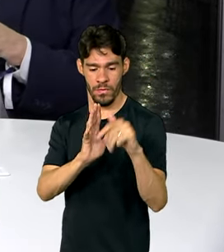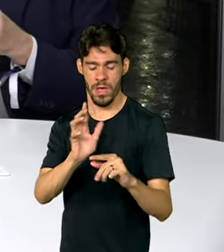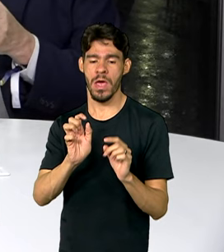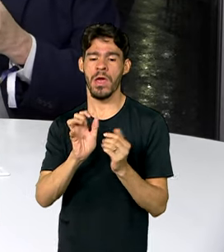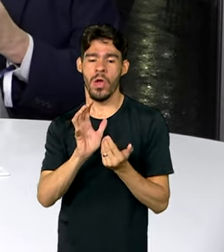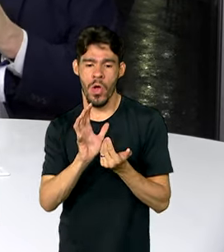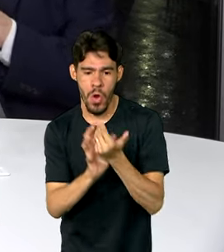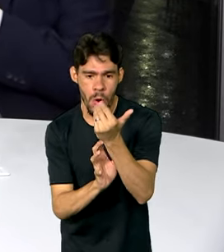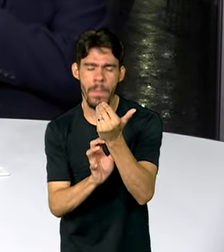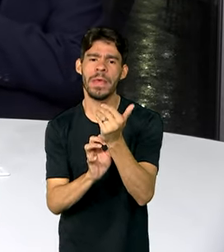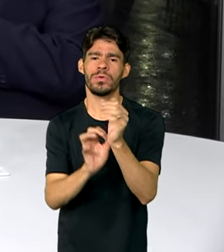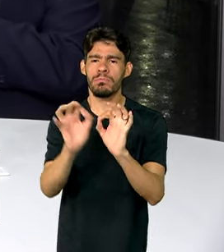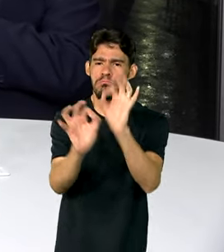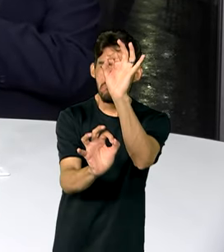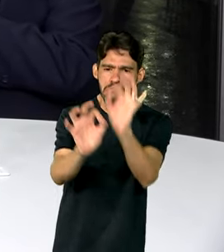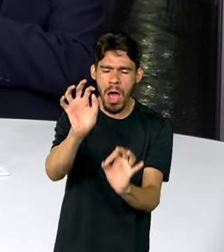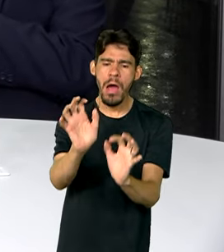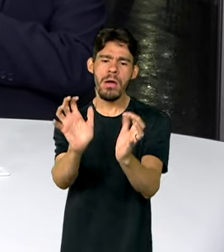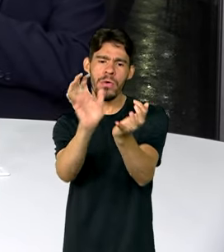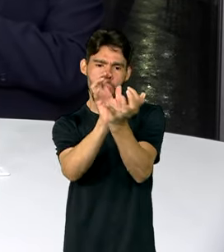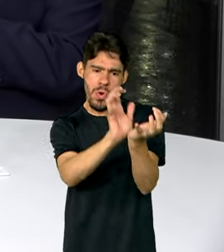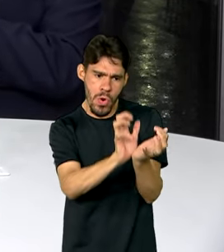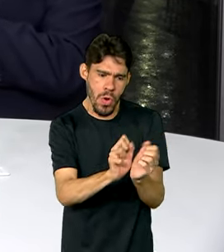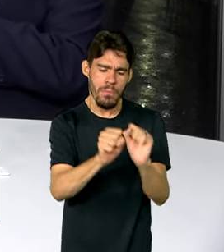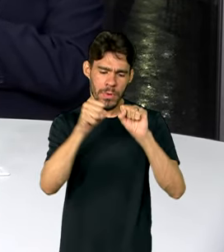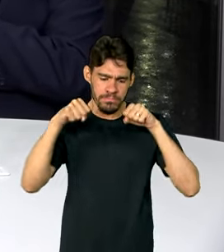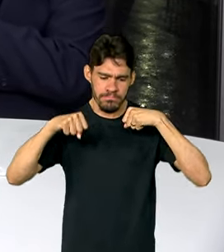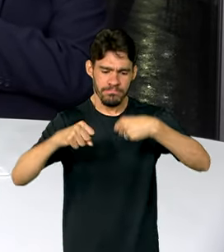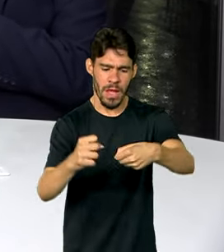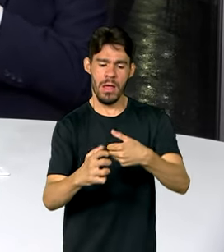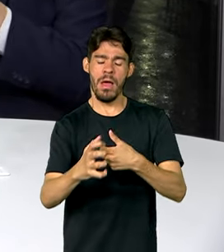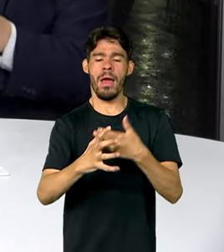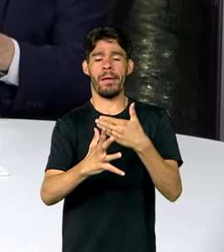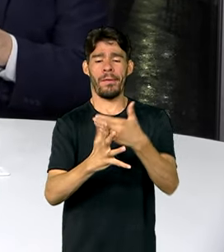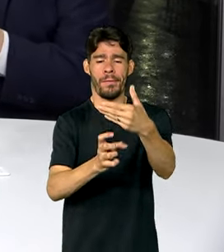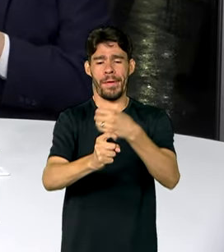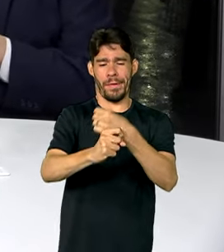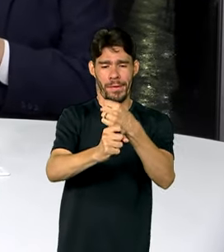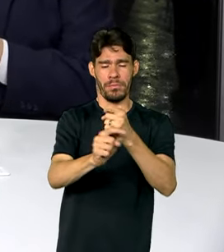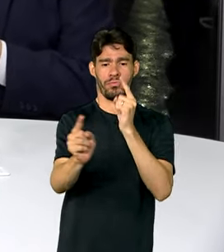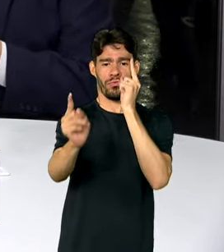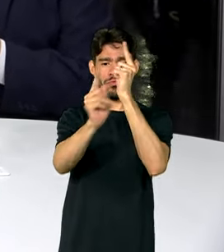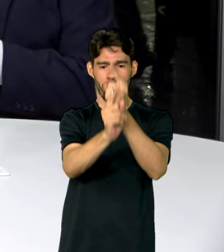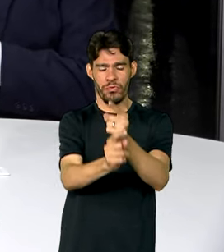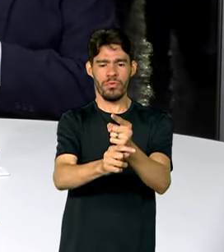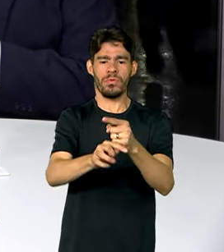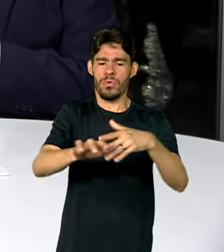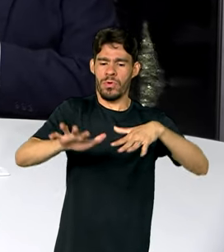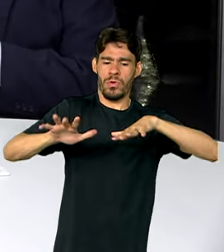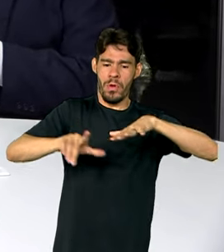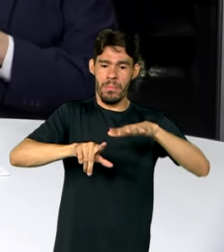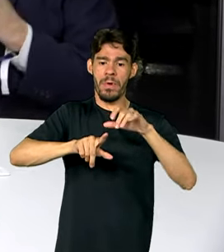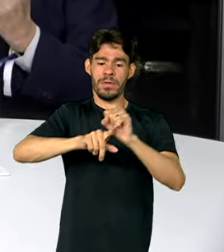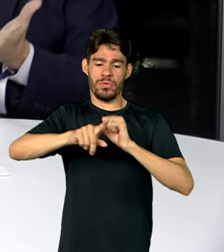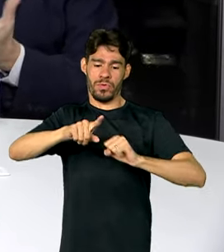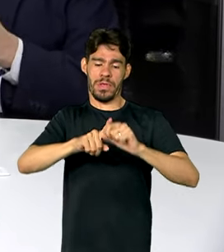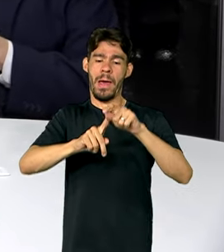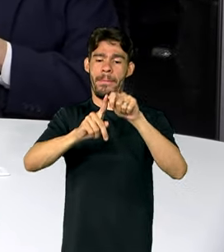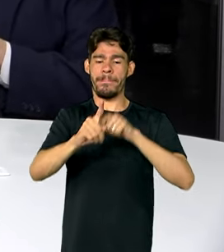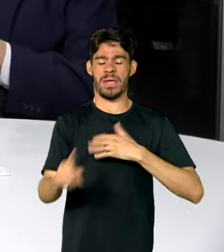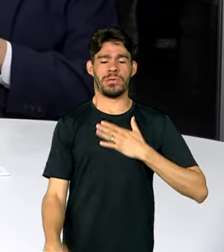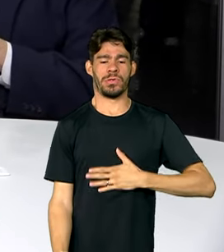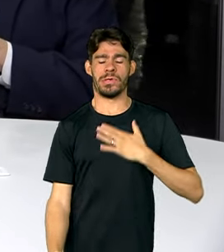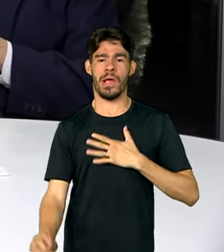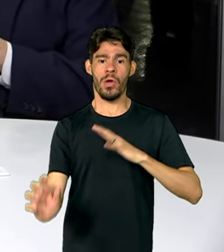ser construída dos grupos de engajamento do começo do ano ao encontro dos movimentos sociais de agosto, com mais de